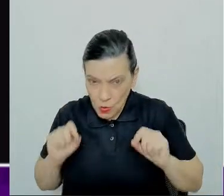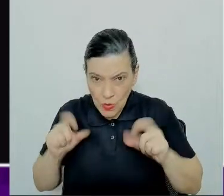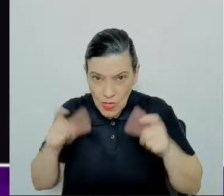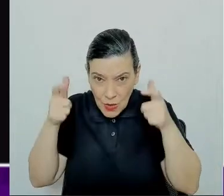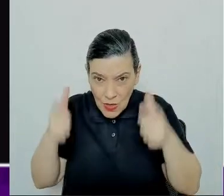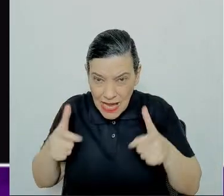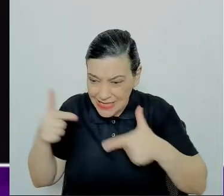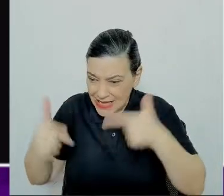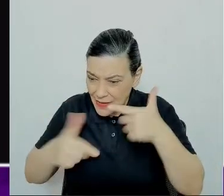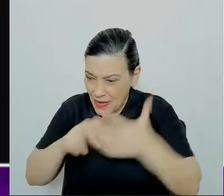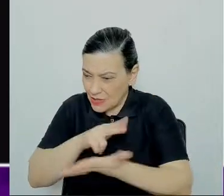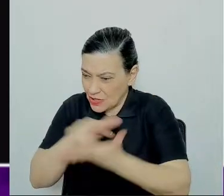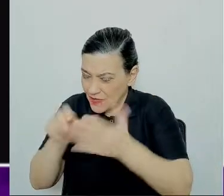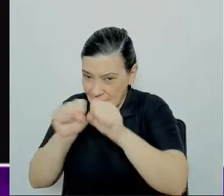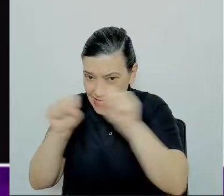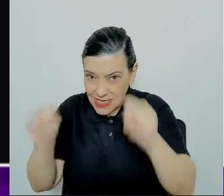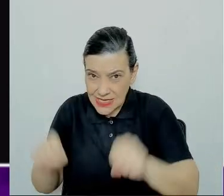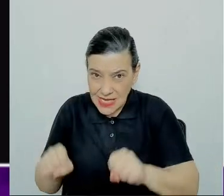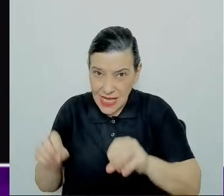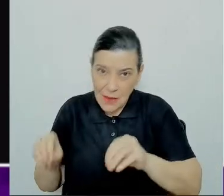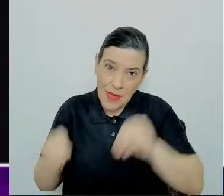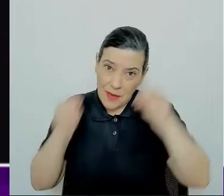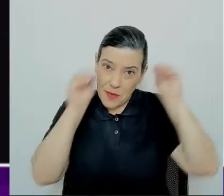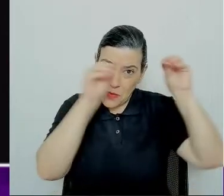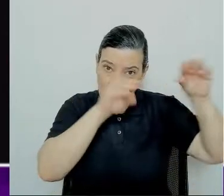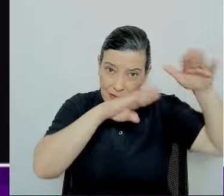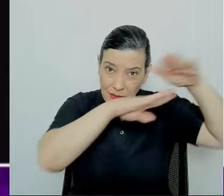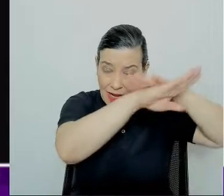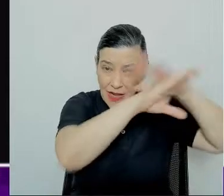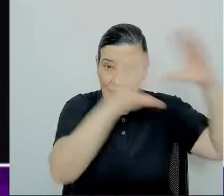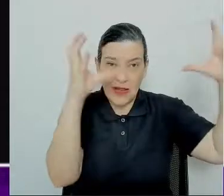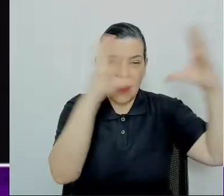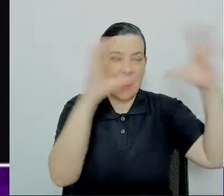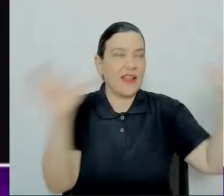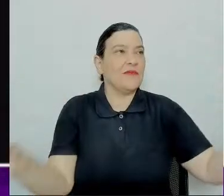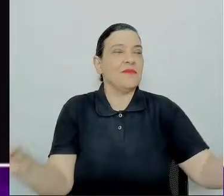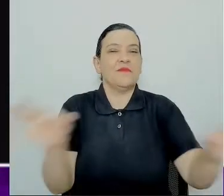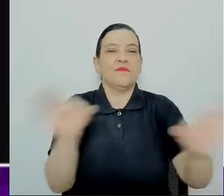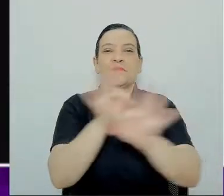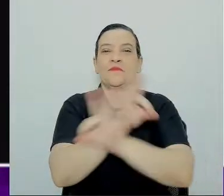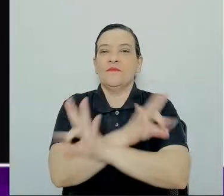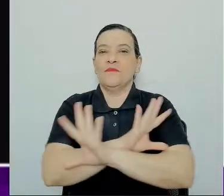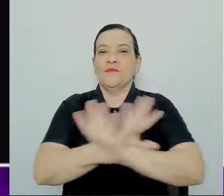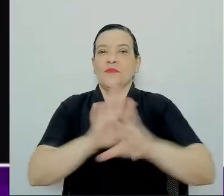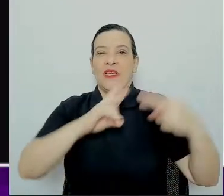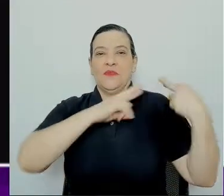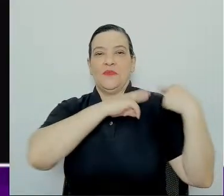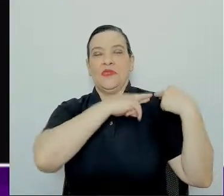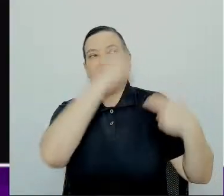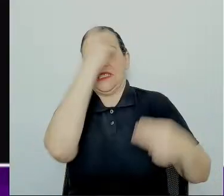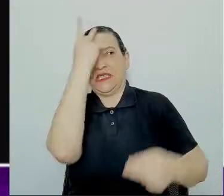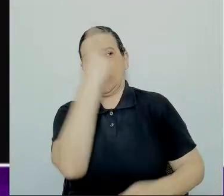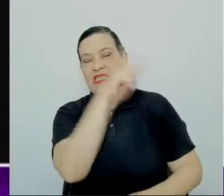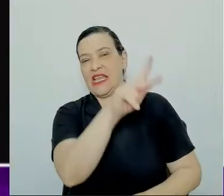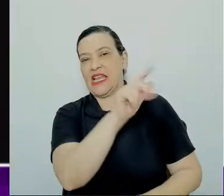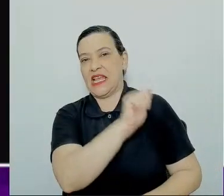pena eu dizer, nossa, agora estamos na nuvem, tudo funciona, é responsabilidade do provider A, B ou C se virar com o meu